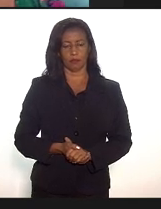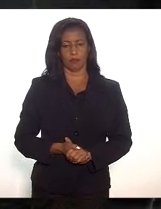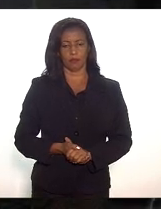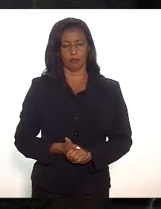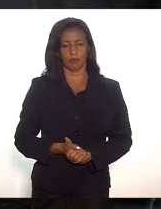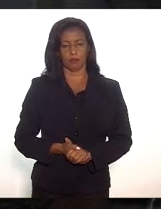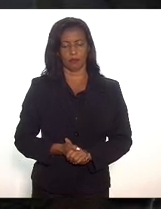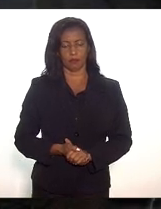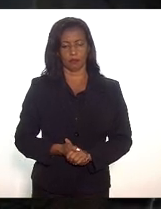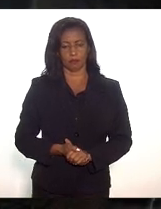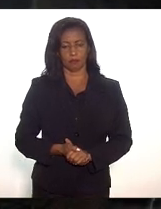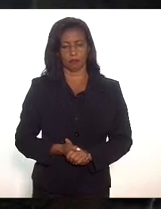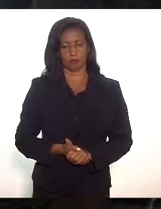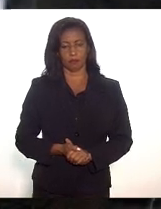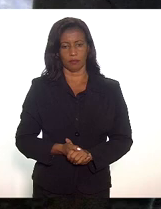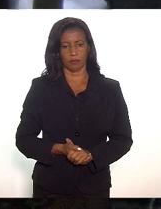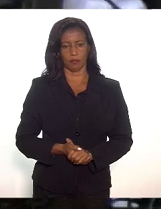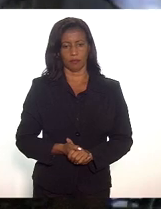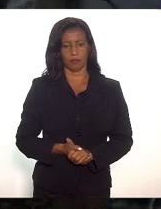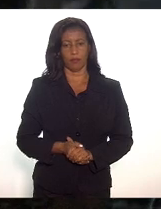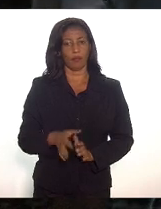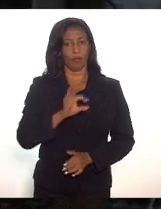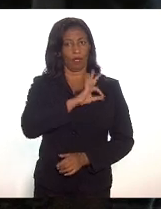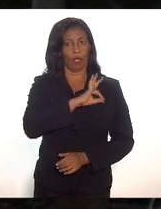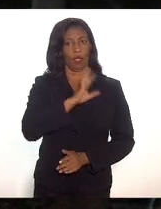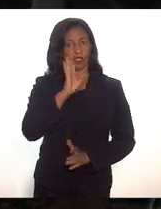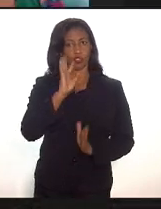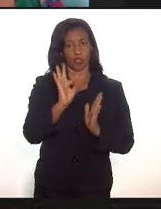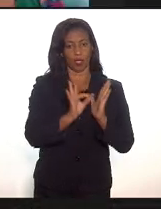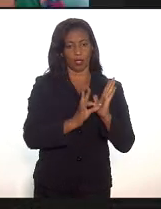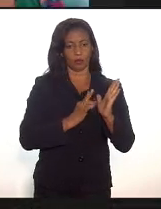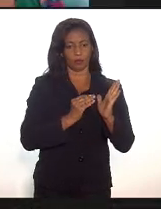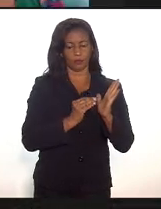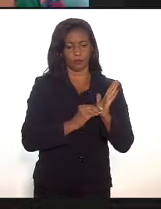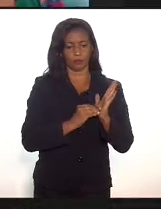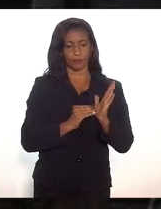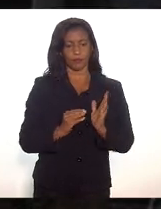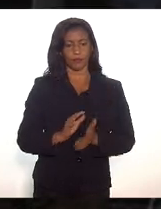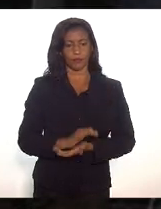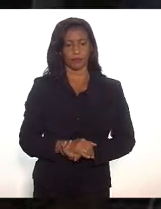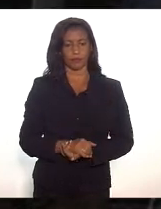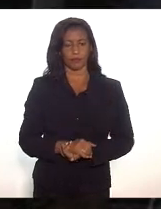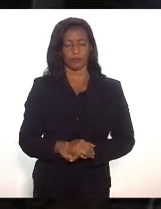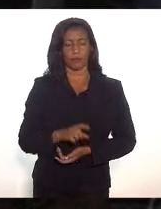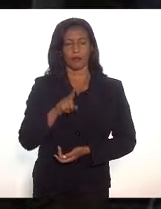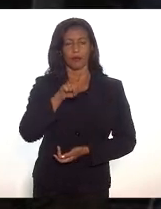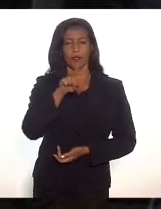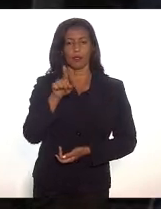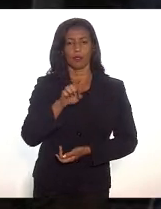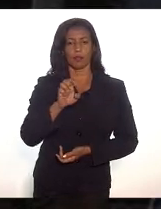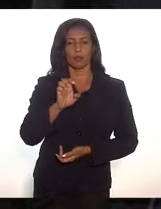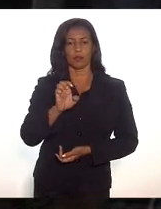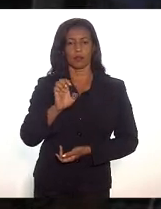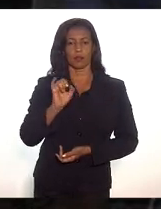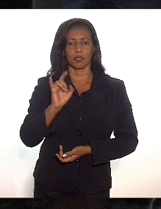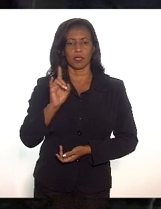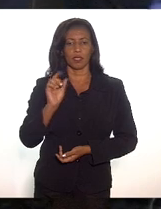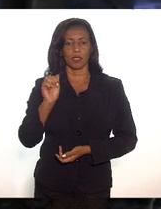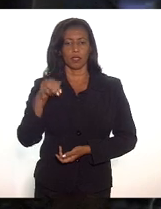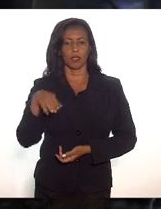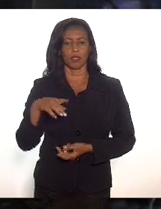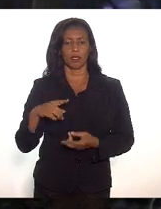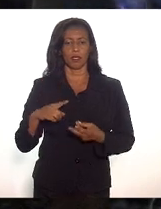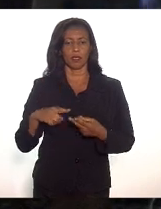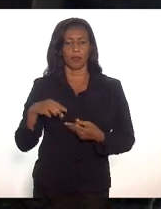Eu quero. A Marta Rocha já está inscrita. Obrigada, presidente. No final, foi Marcelo Zeidan, Cabeleireiro está inscrito. Mônica,